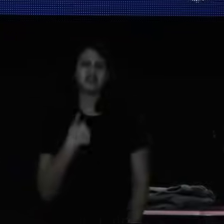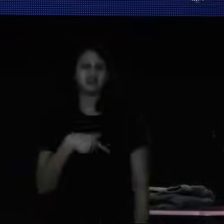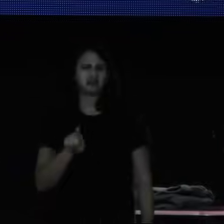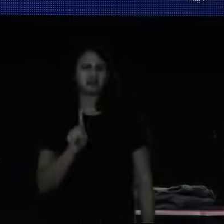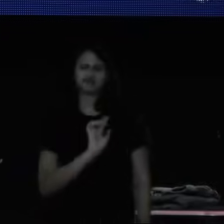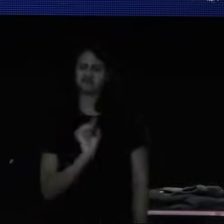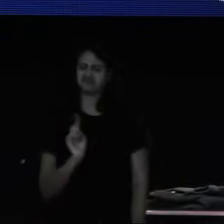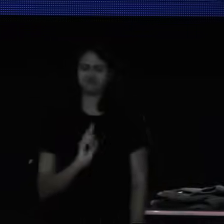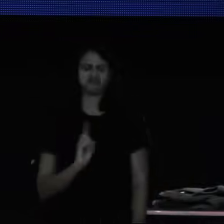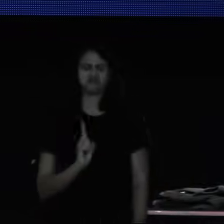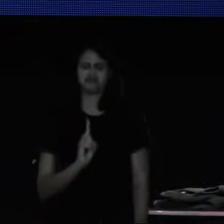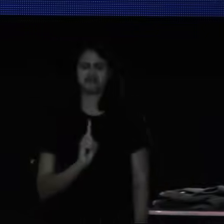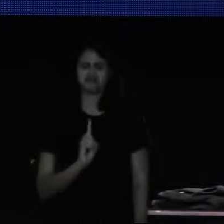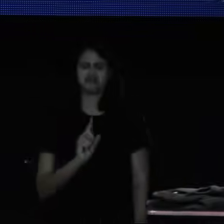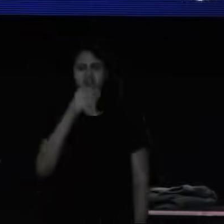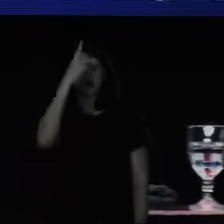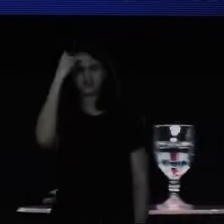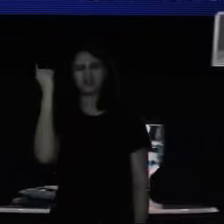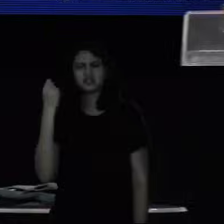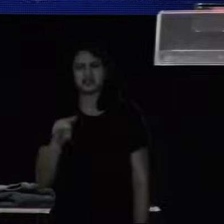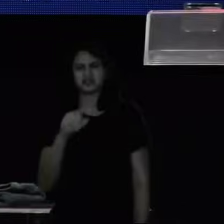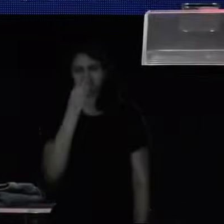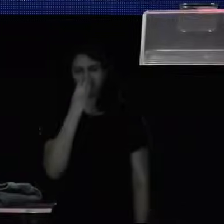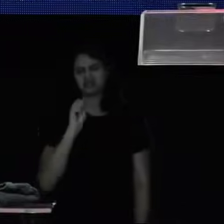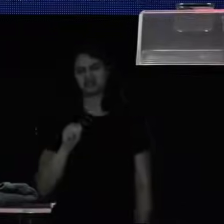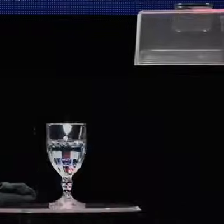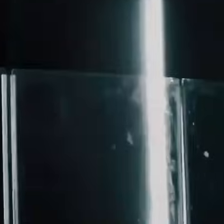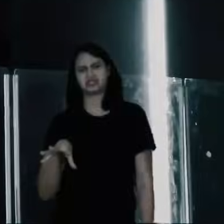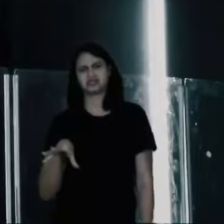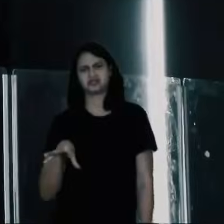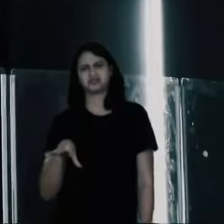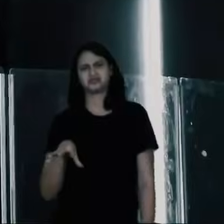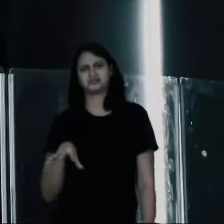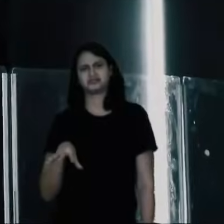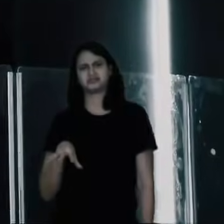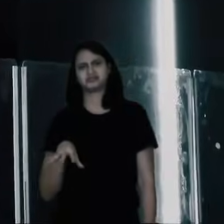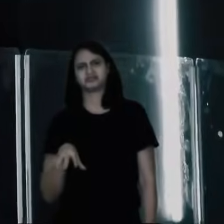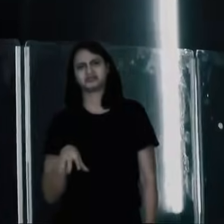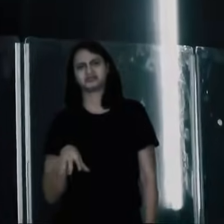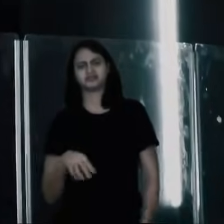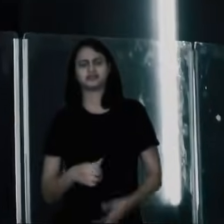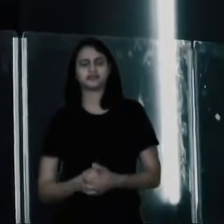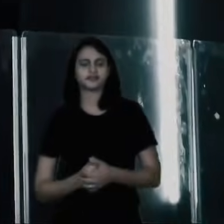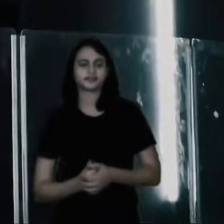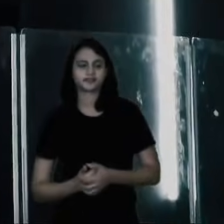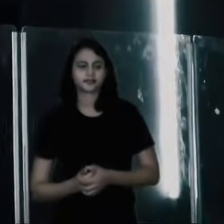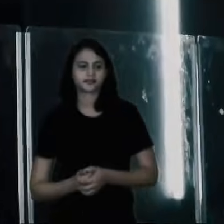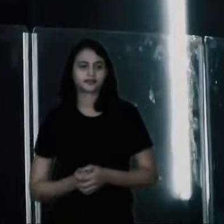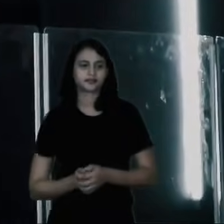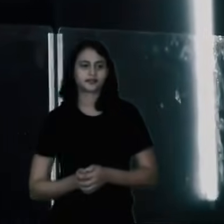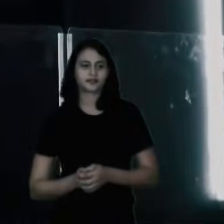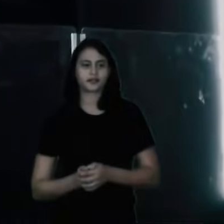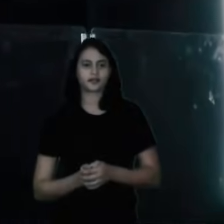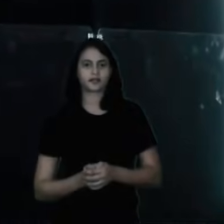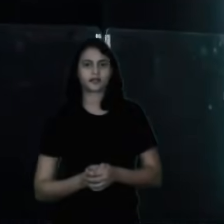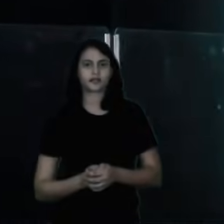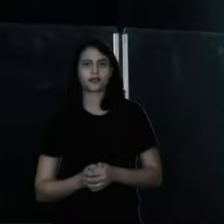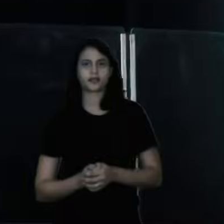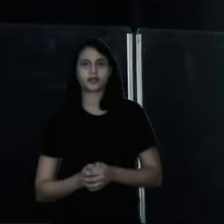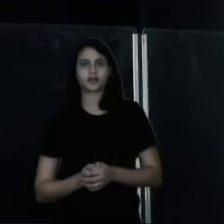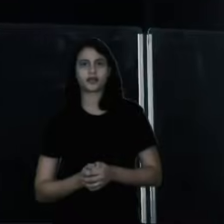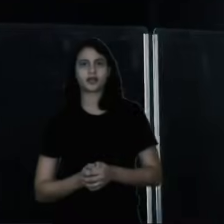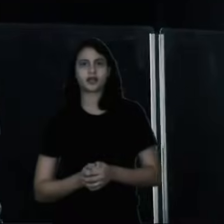Vocês me machucaram. Não me tiraram de casa. Você sabia que dentre os líderes de Gileade estavam